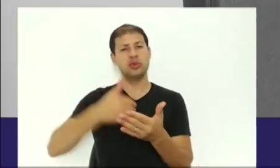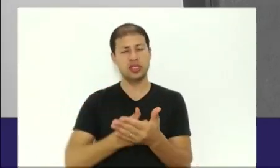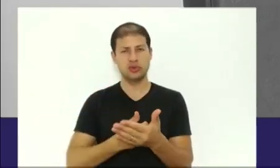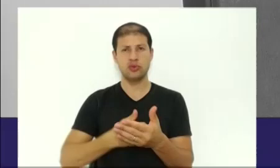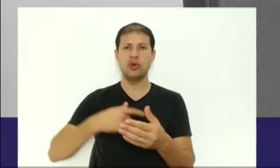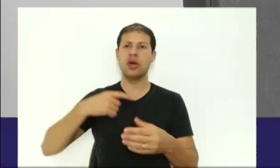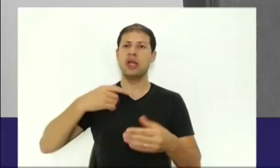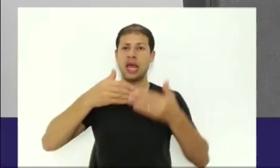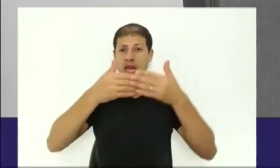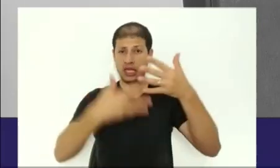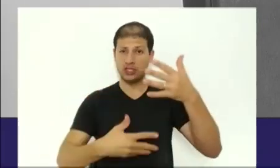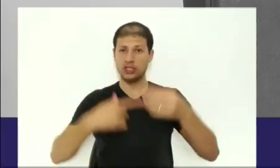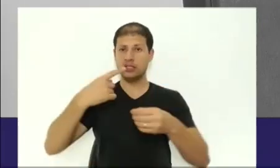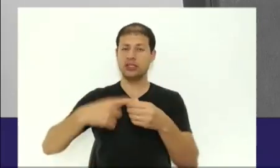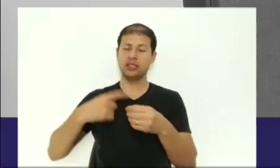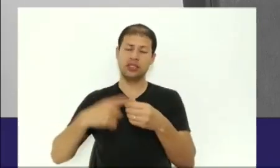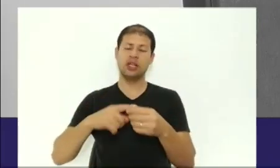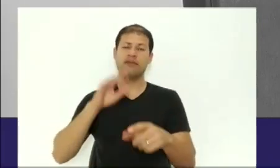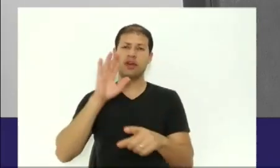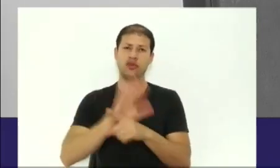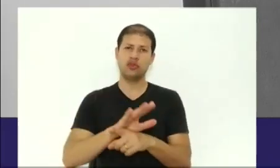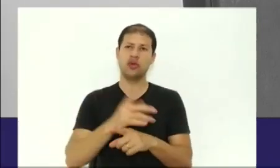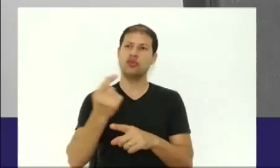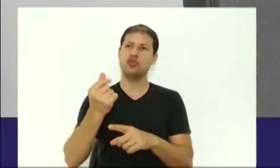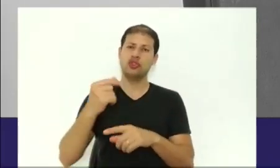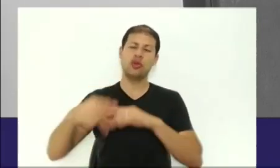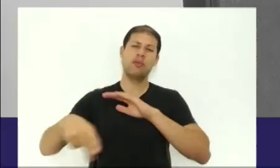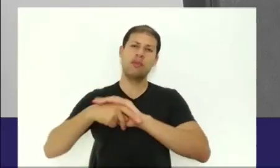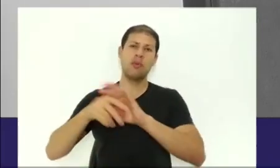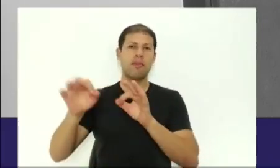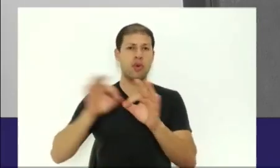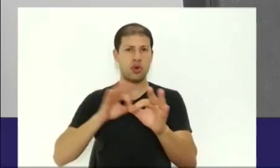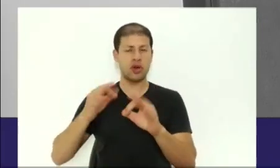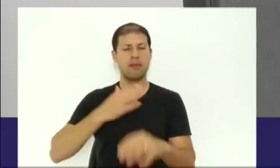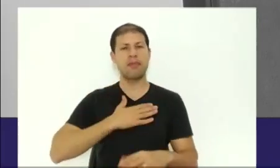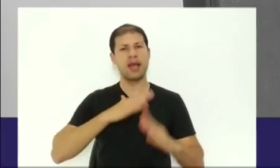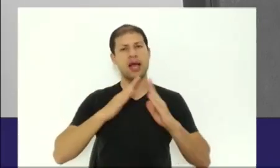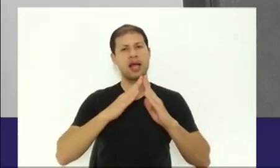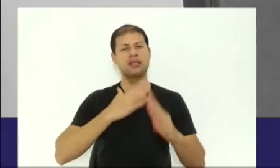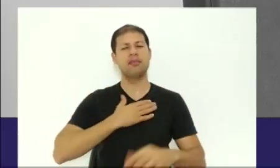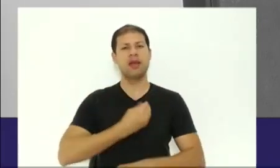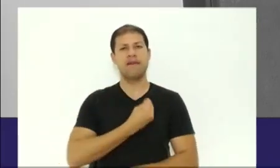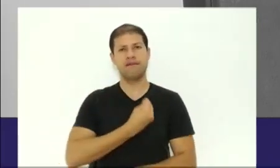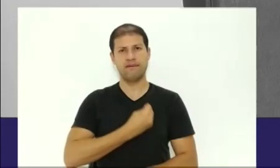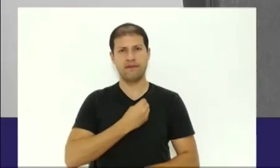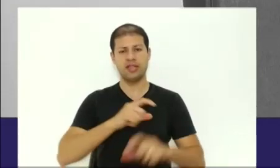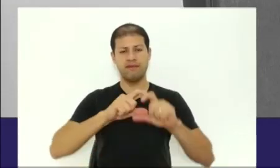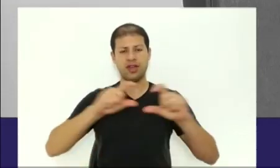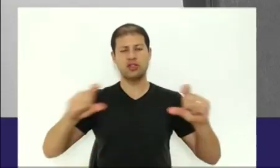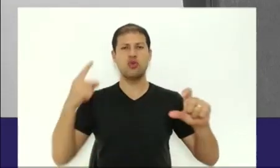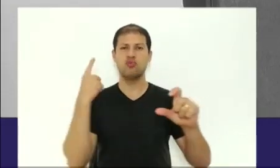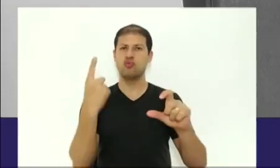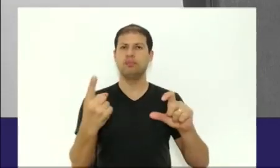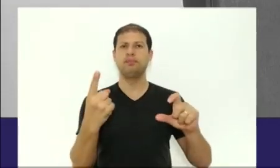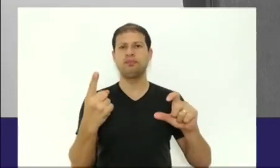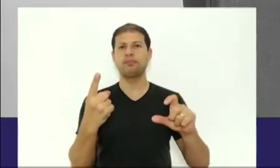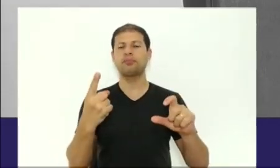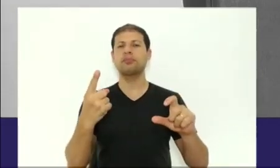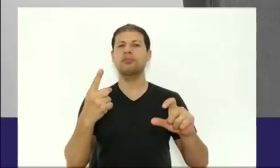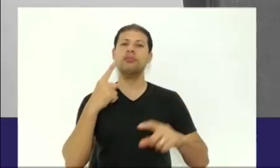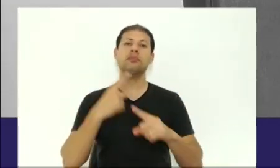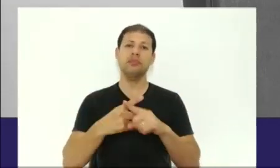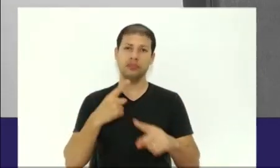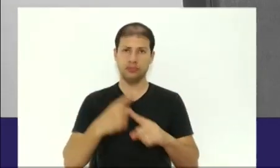que serão contemplados com recursos do programa Minha Casa Minha Vida Faixa 1, uma vez que possuímos